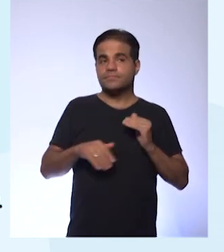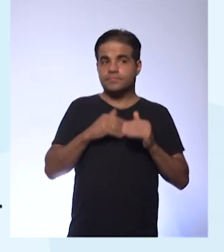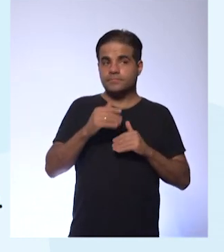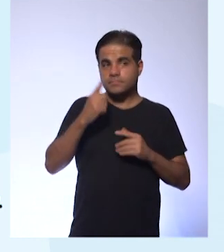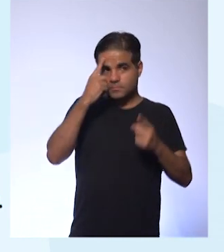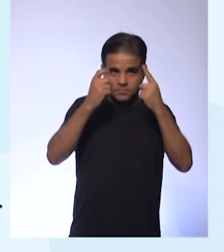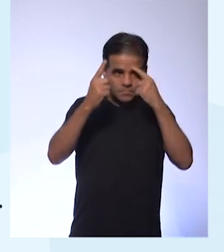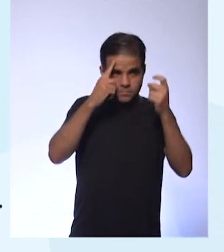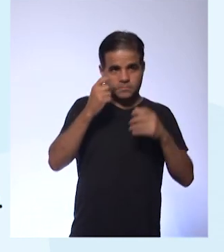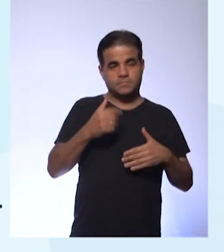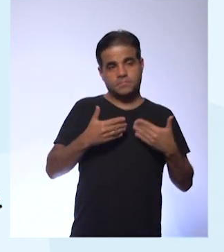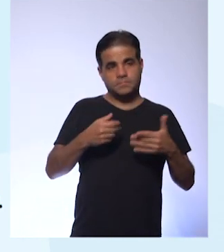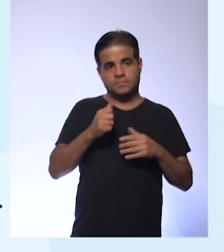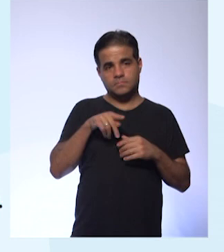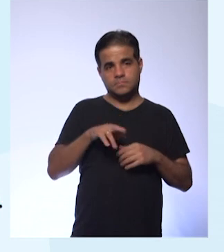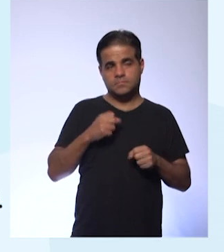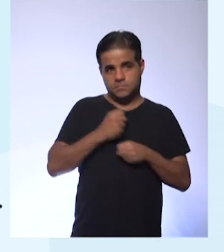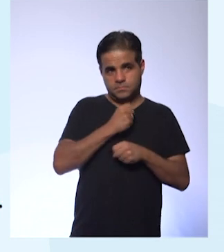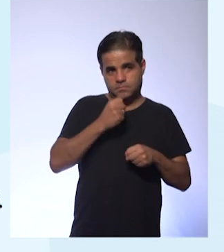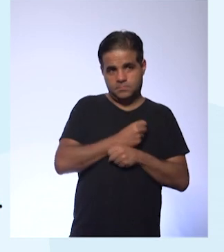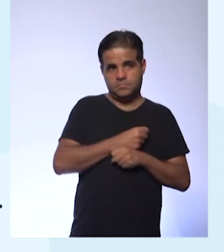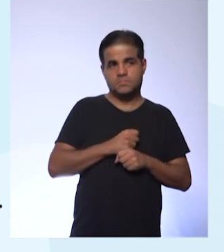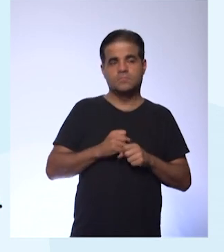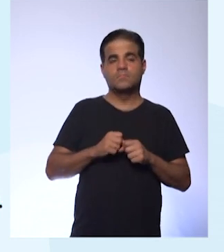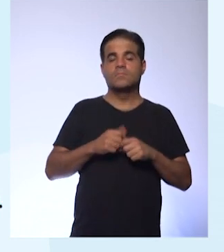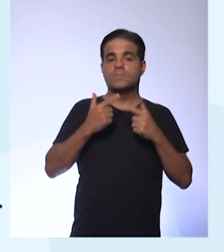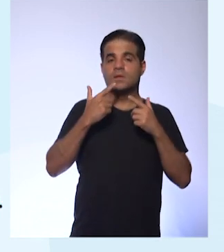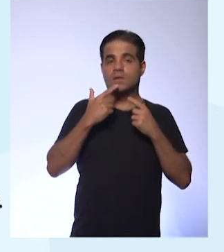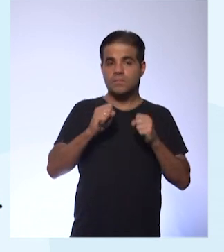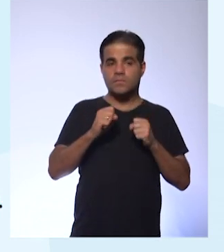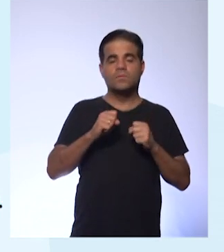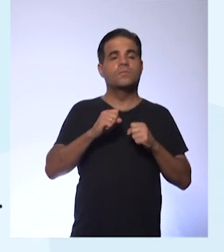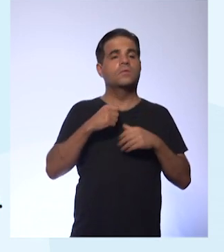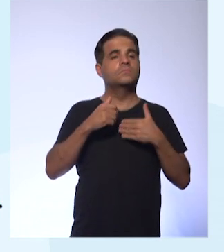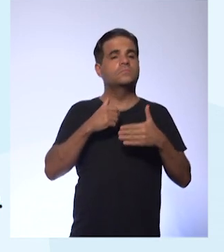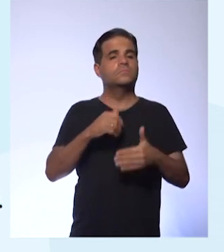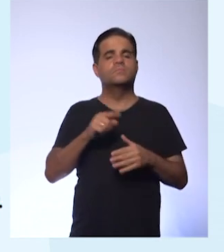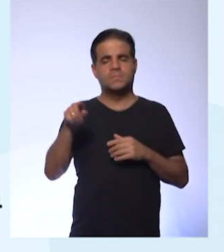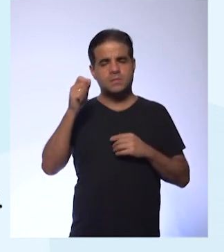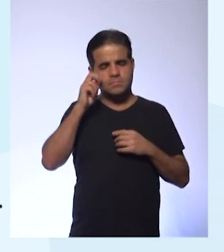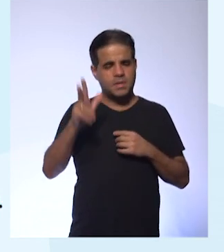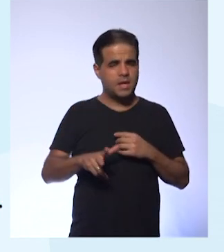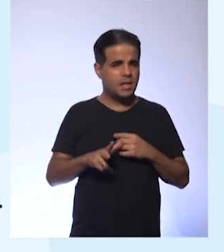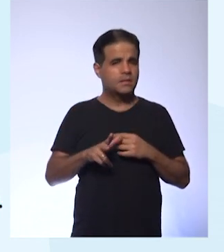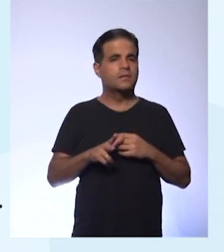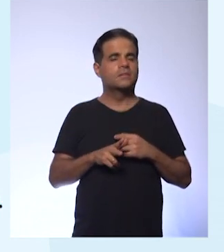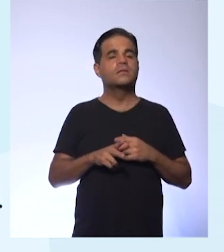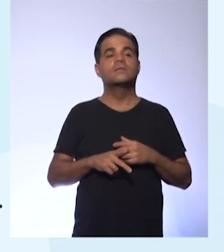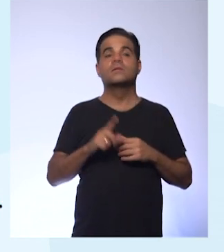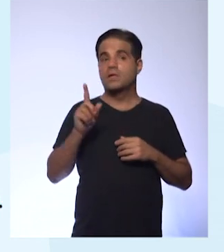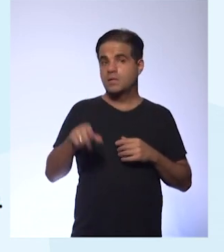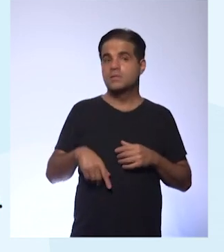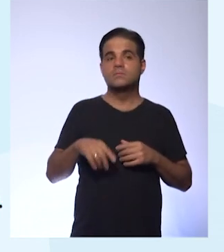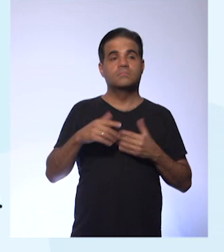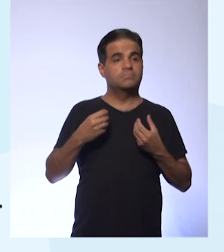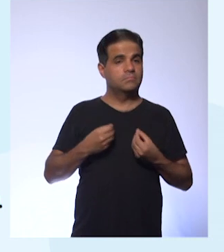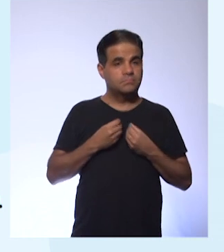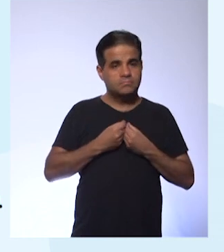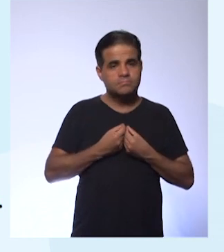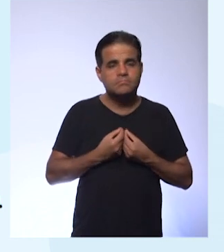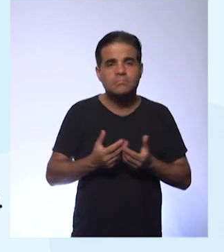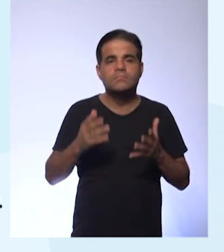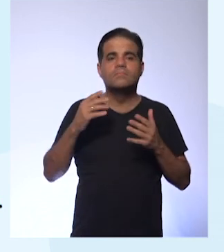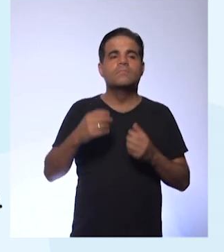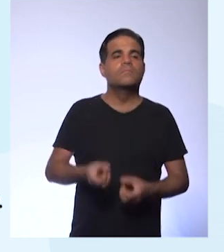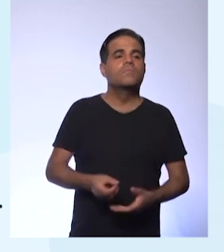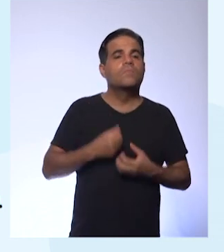processo criativo, Andréia, você construiu uma figura de linguagem, hein? Você é esperta, filha. Essa figura de linguagem